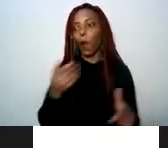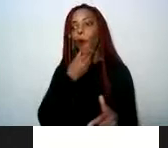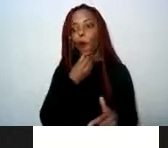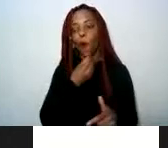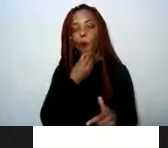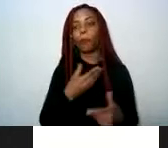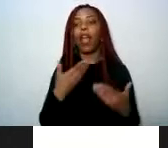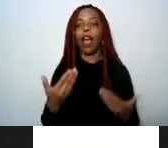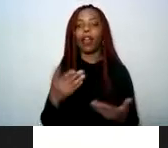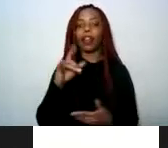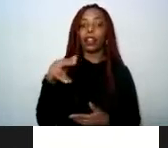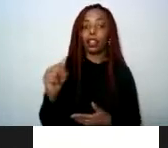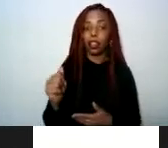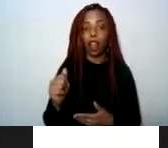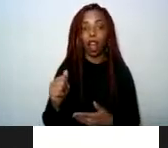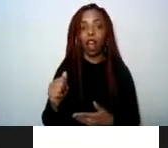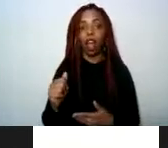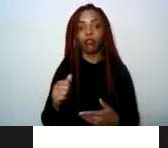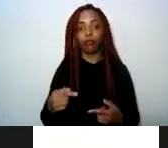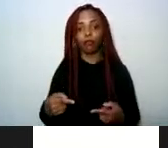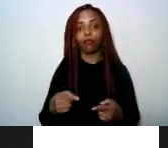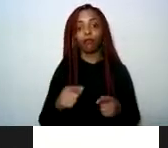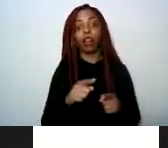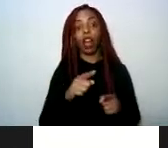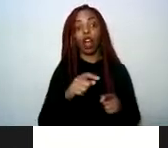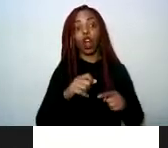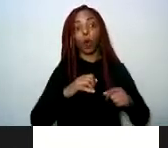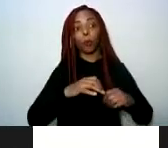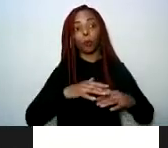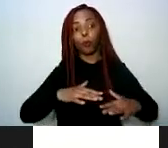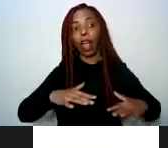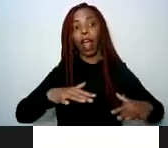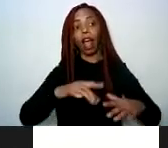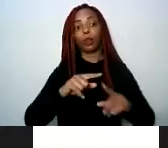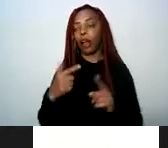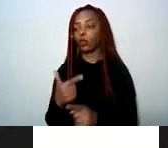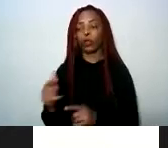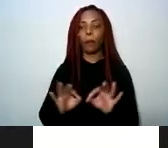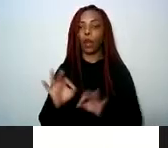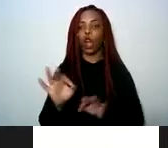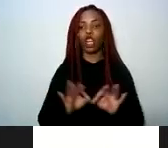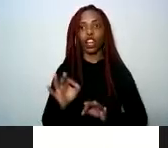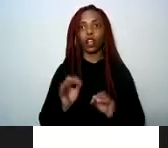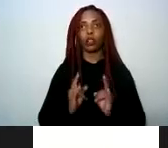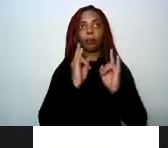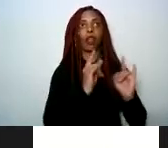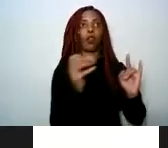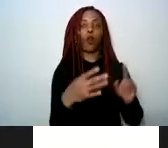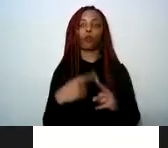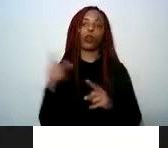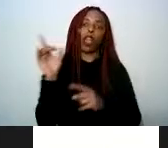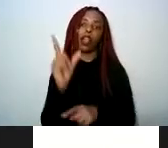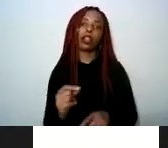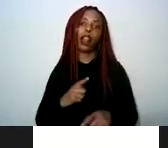Lina teve que enfrentar um mercado sem projetos de edifícios novos na Itália que estava em guerra e por isso ela